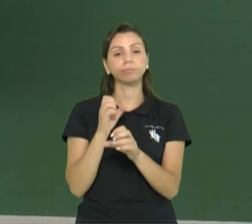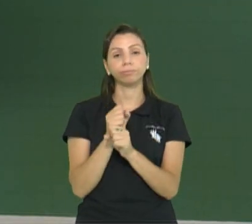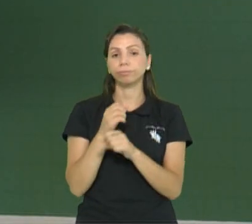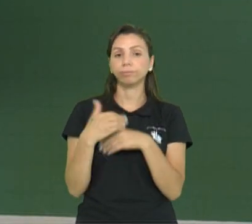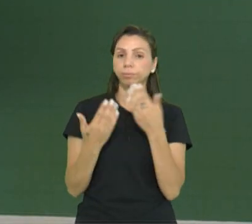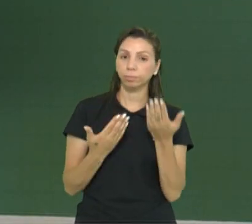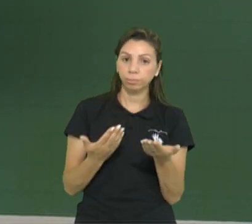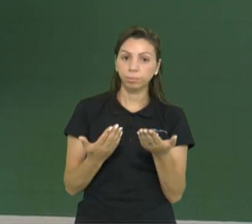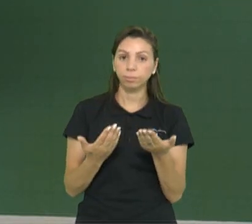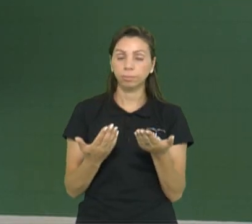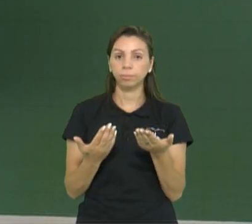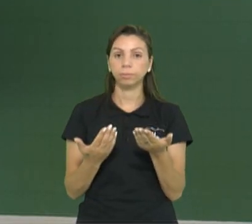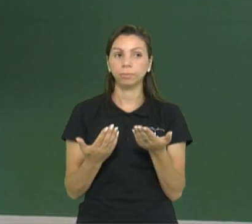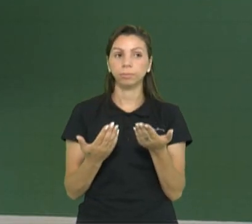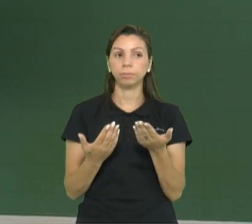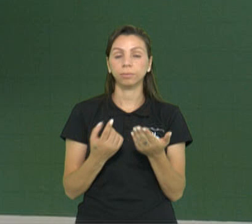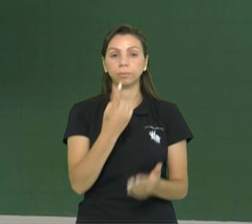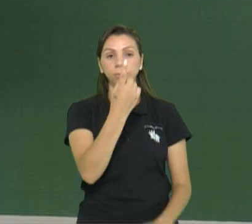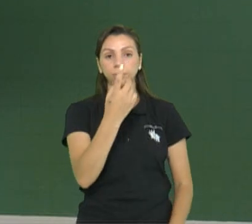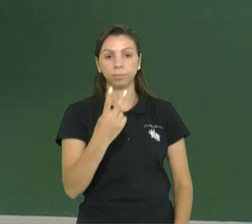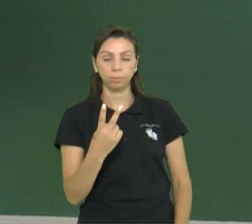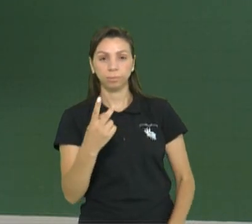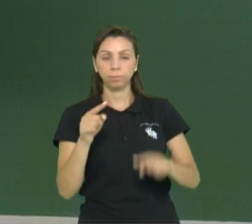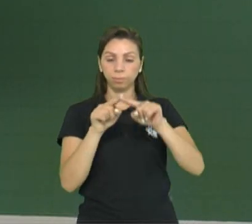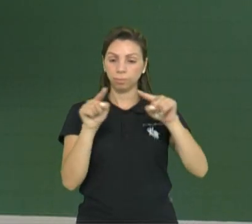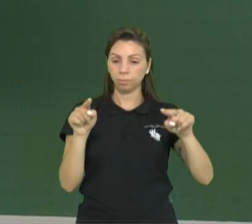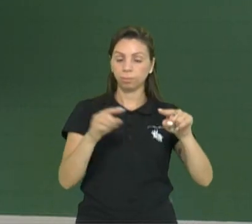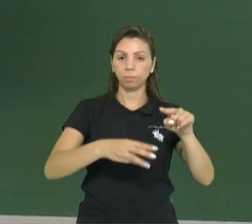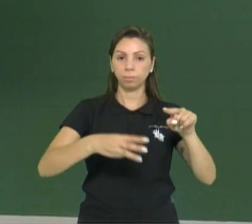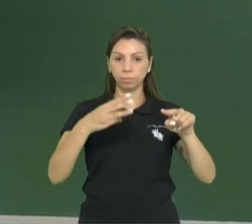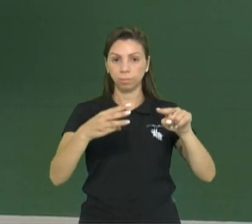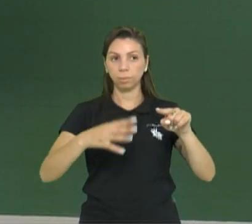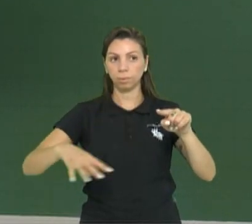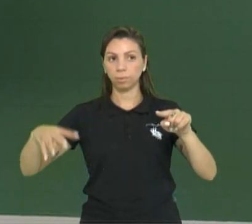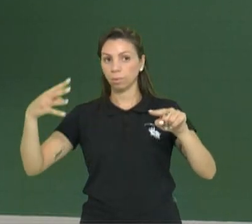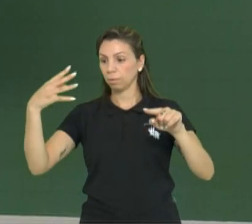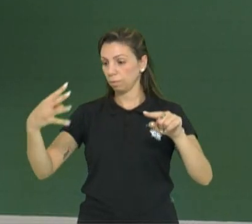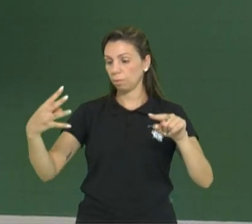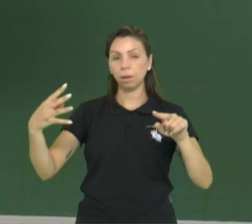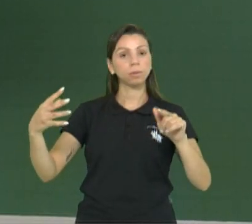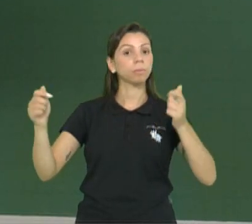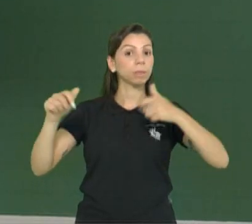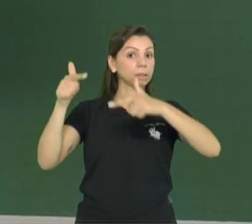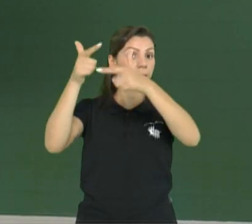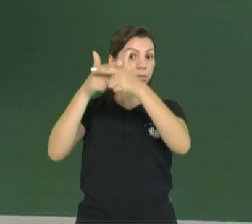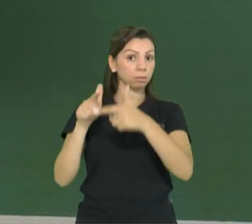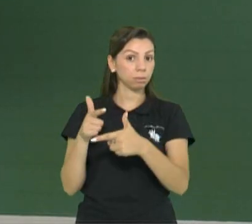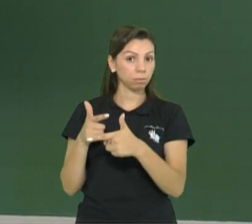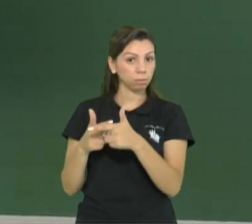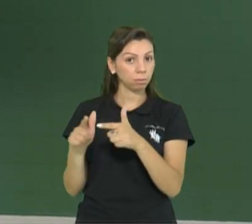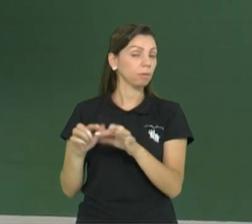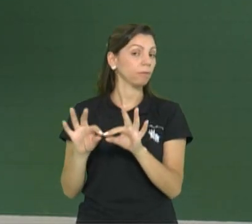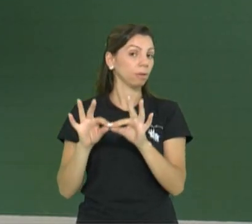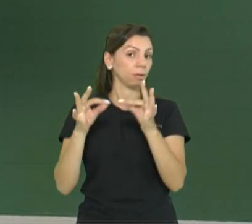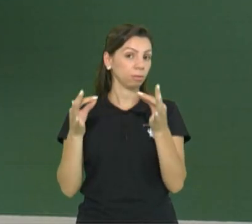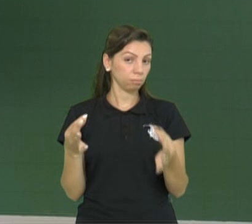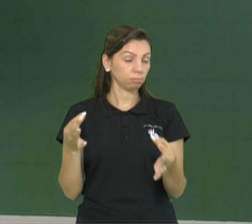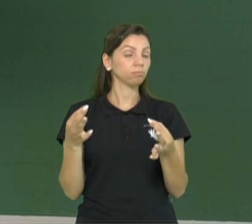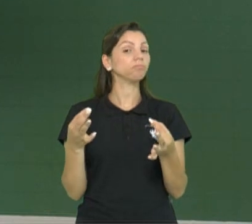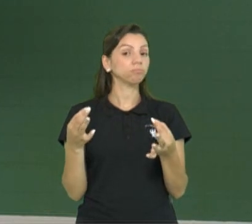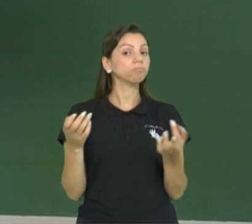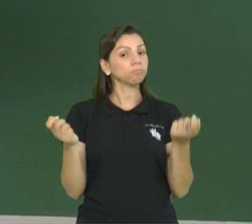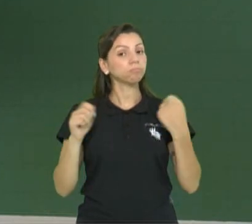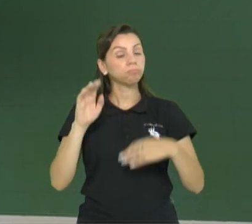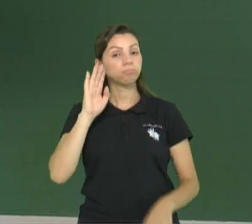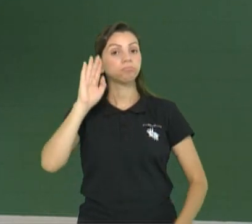ter aqui o 12 por 3, 4. Sempre que a gente puder simplificar, facilita as nossas contas,